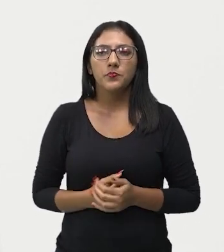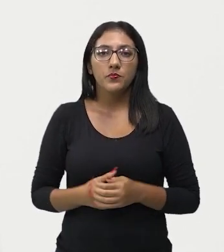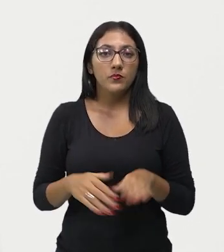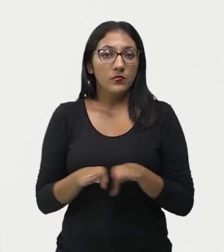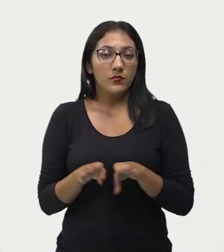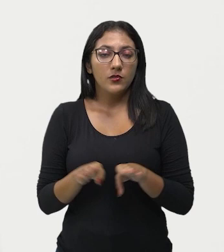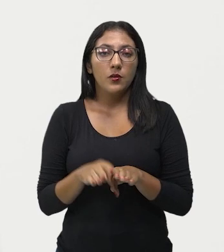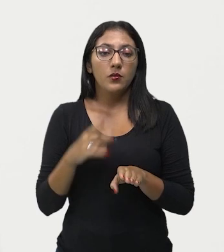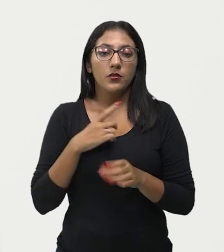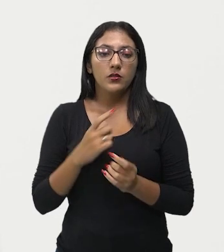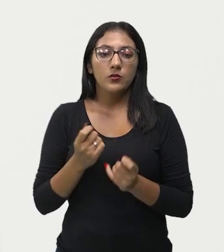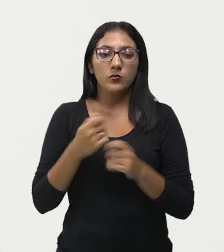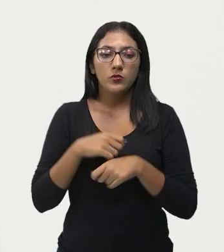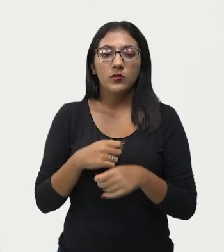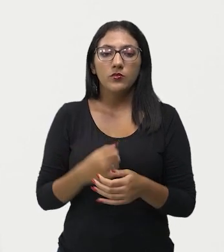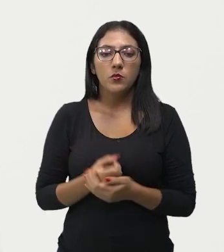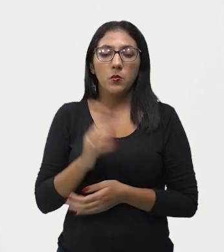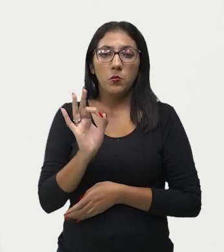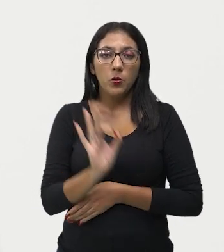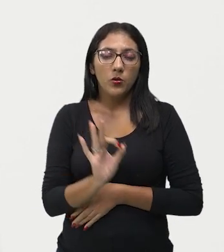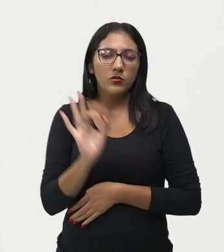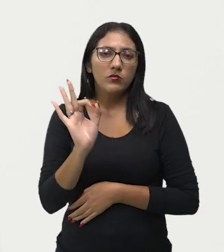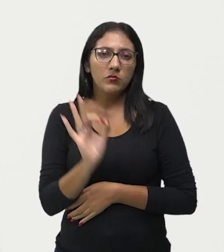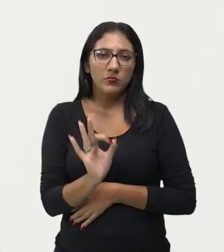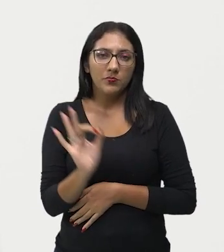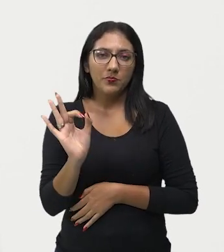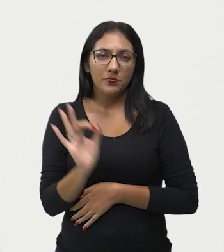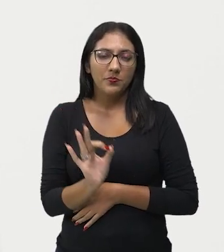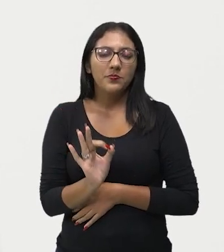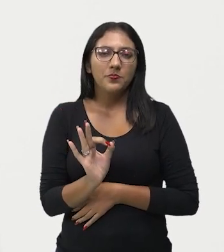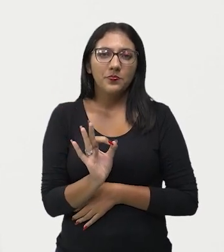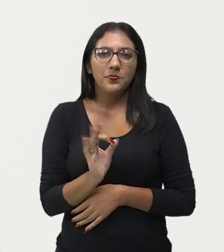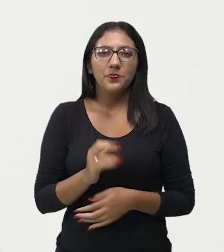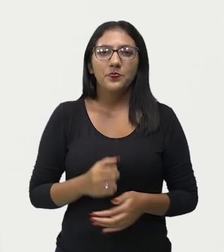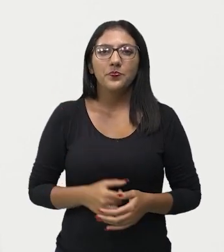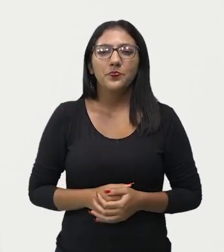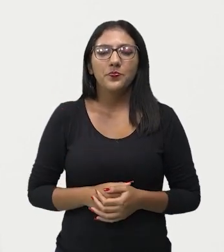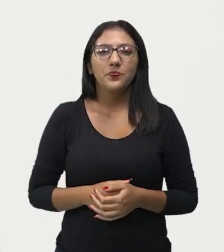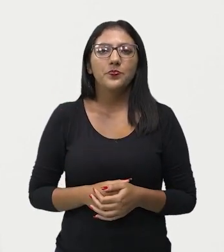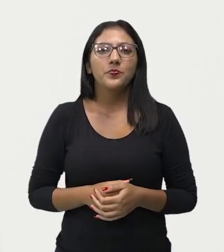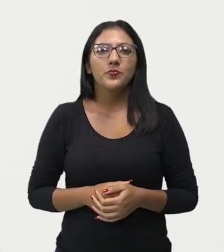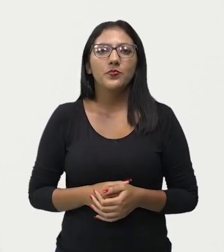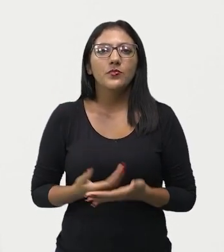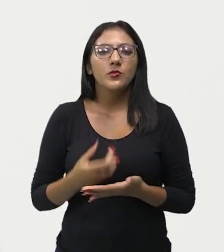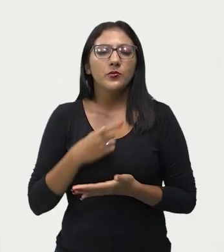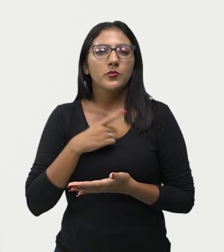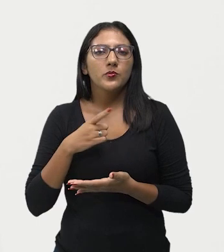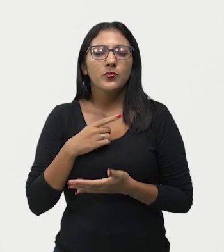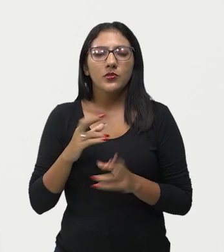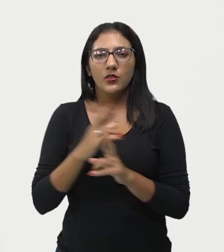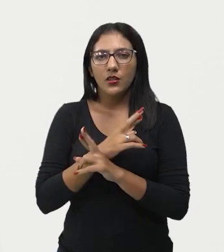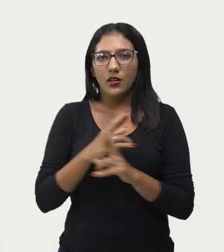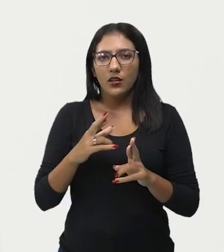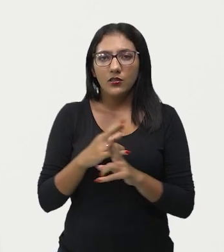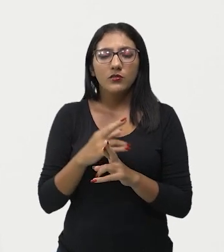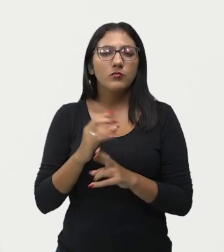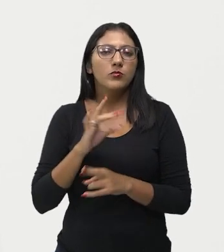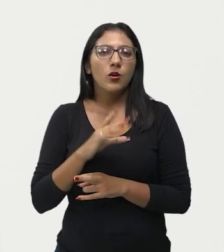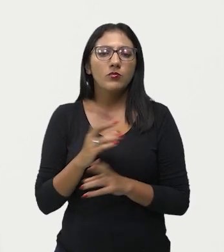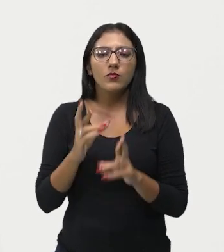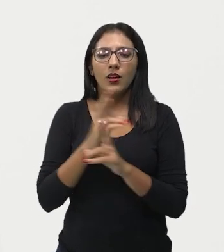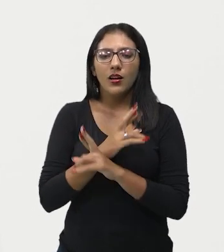expresso na parte como uma porcentagem, tá bom? Então, quando falar frequência relativa, é uma